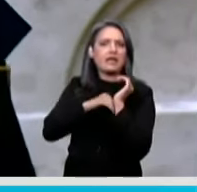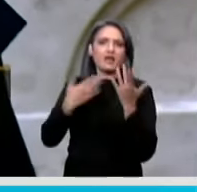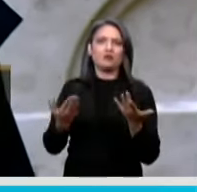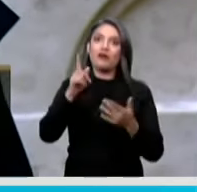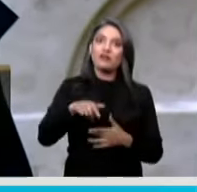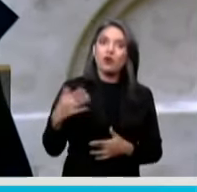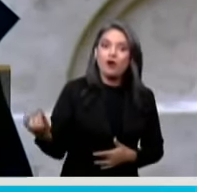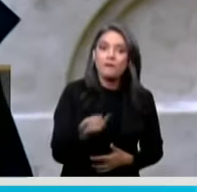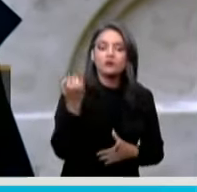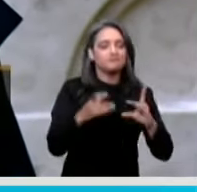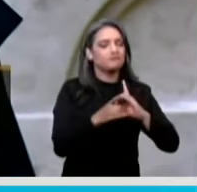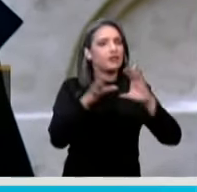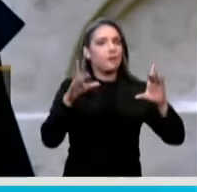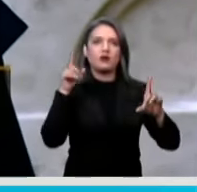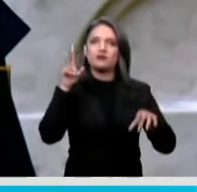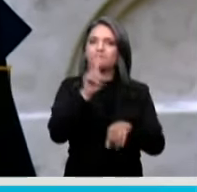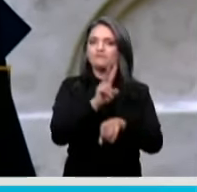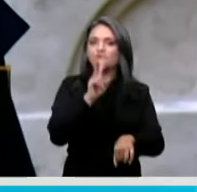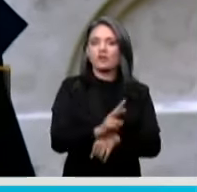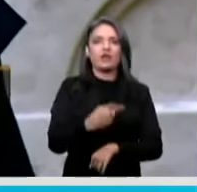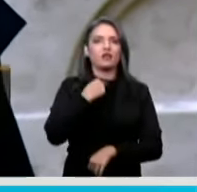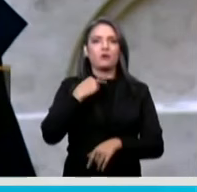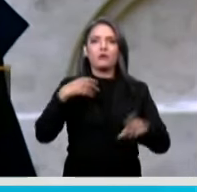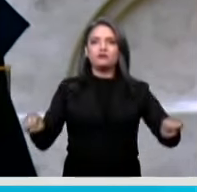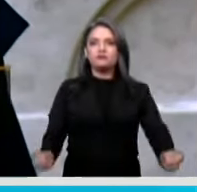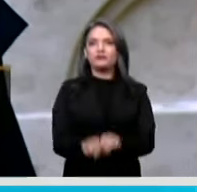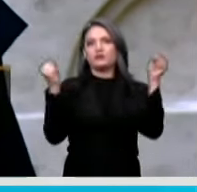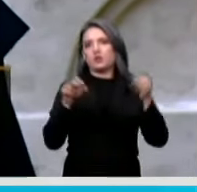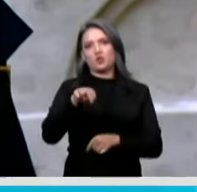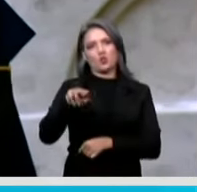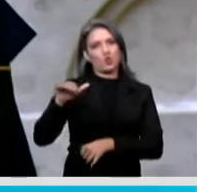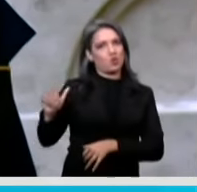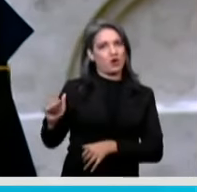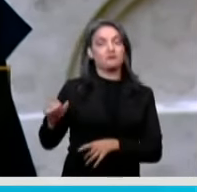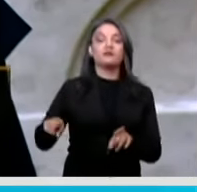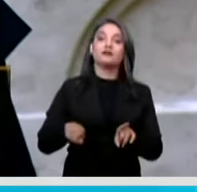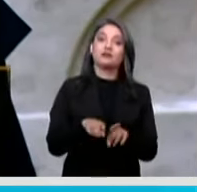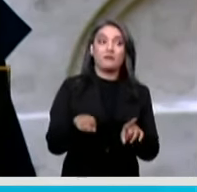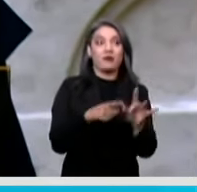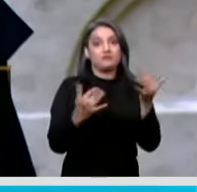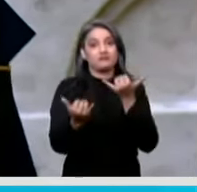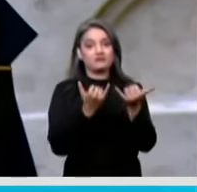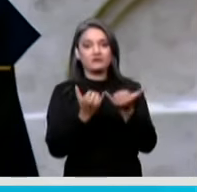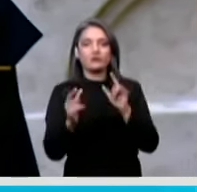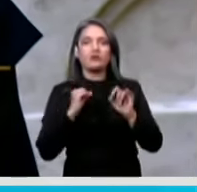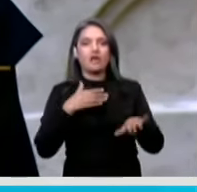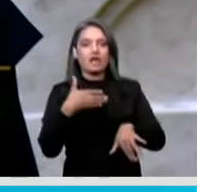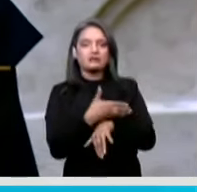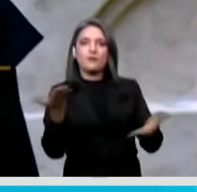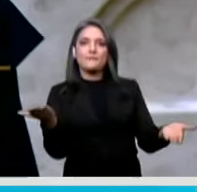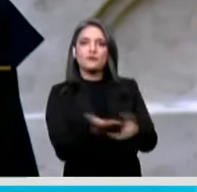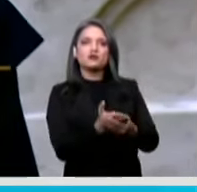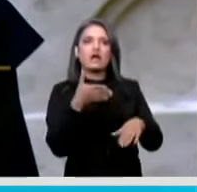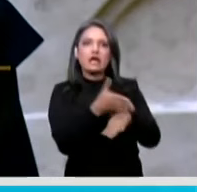inspire outras oabs eh para fazer o mesmo eu vejo eh com muita importância e essa esse discurso